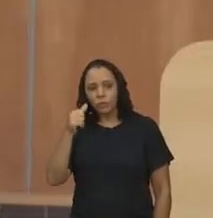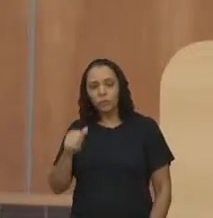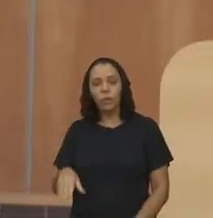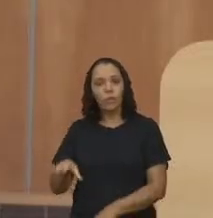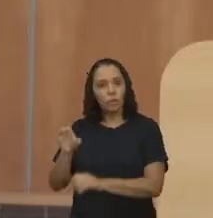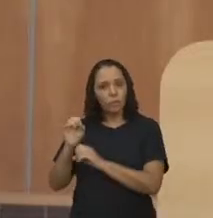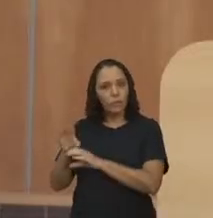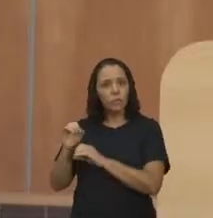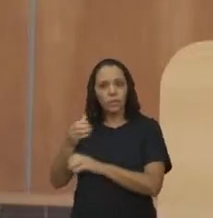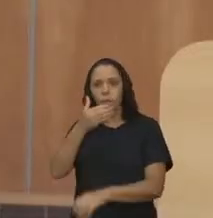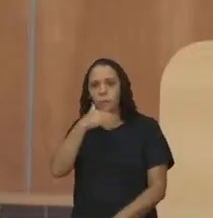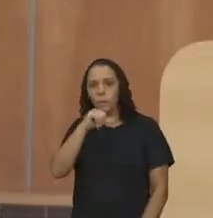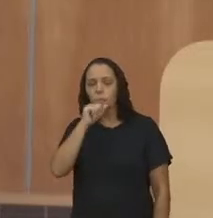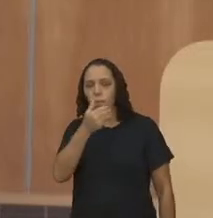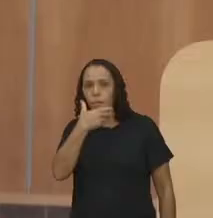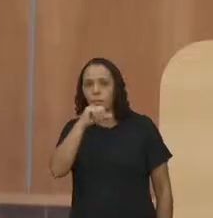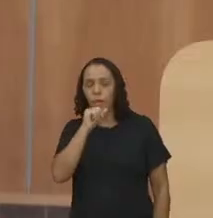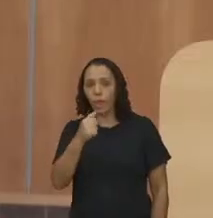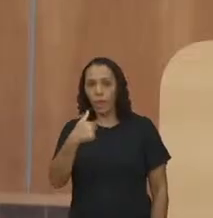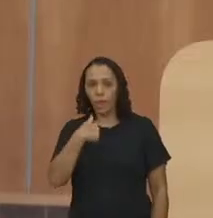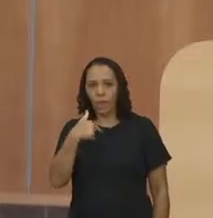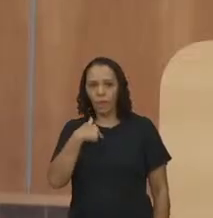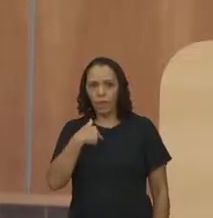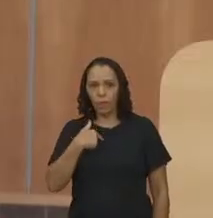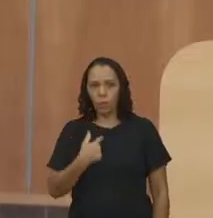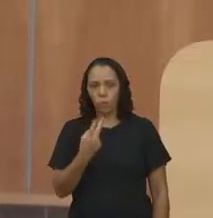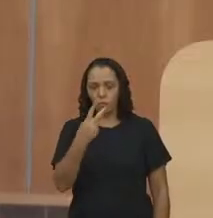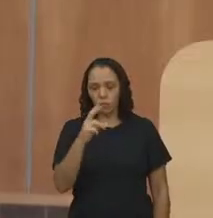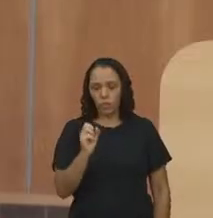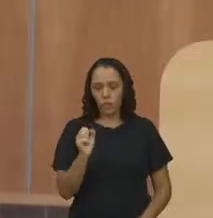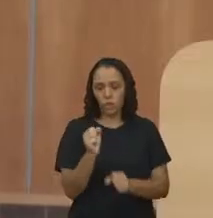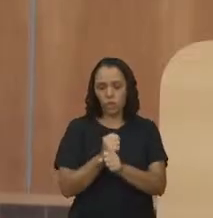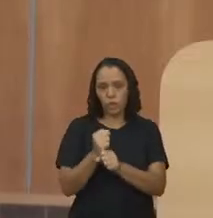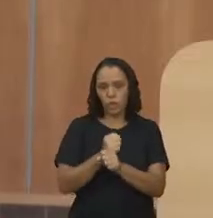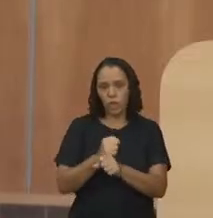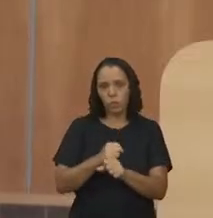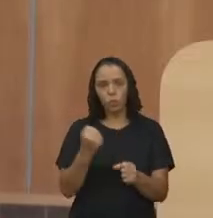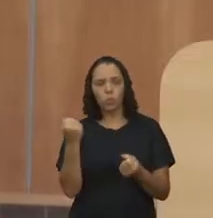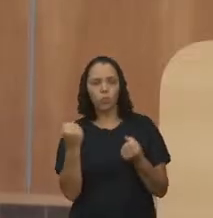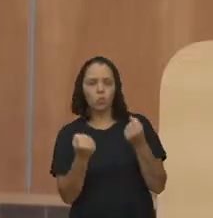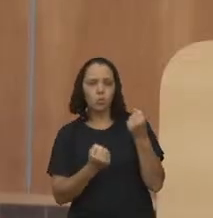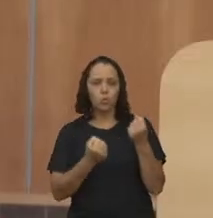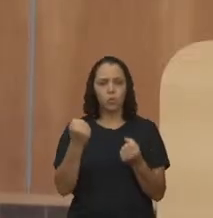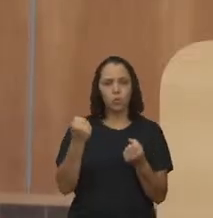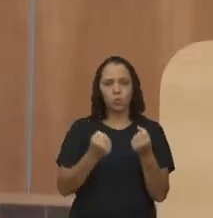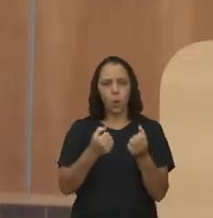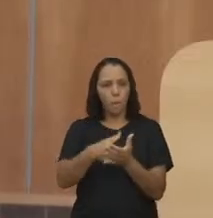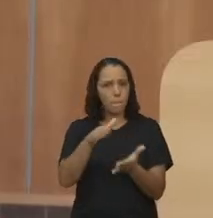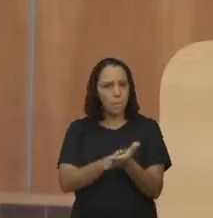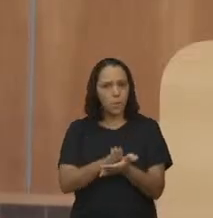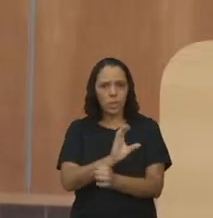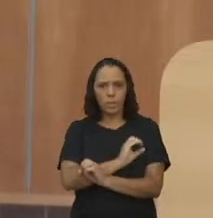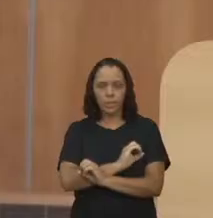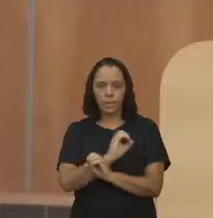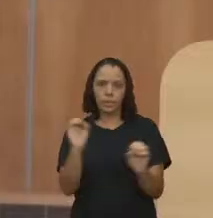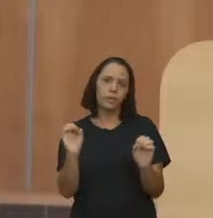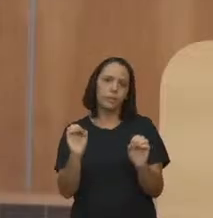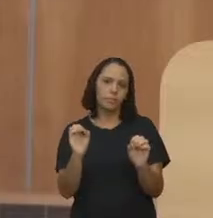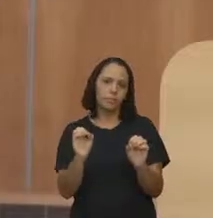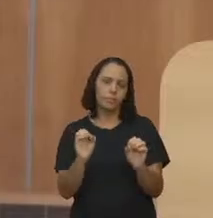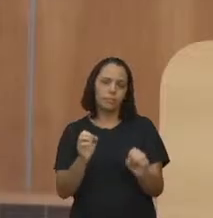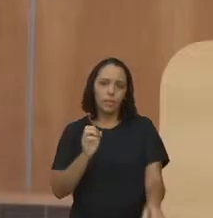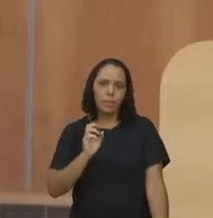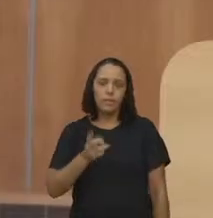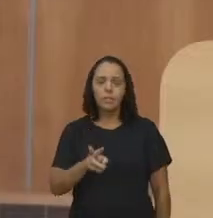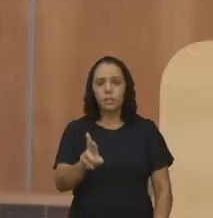de habilitação, eu não tenho uma multa, não tenho. Eu sempre respeitei, sou medroso no trânsito, porque você vê um acidente leve,